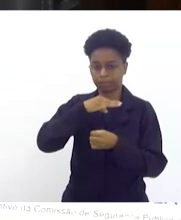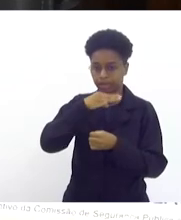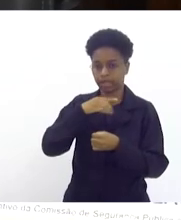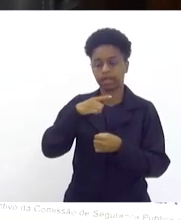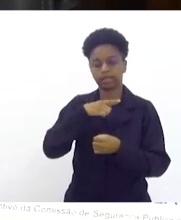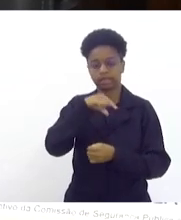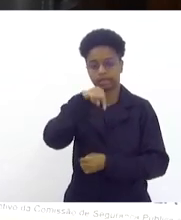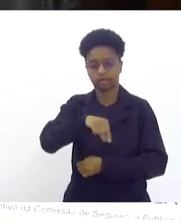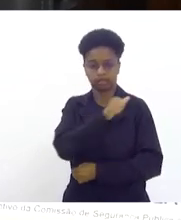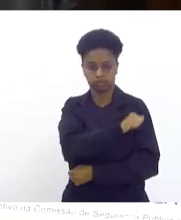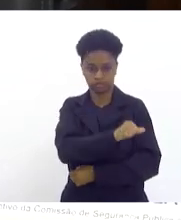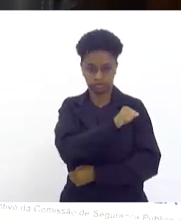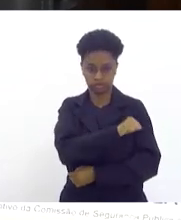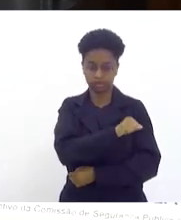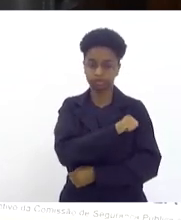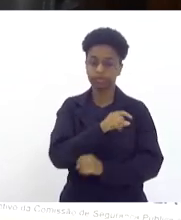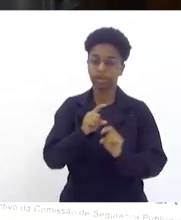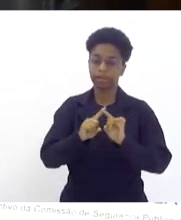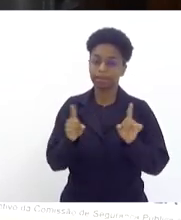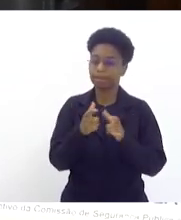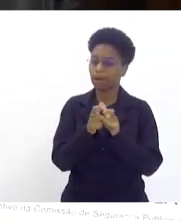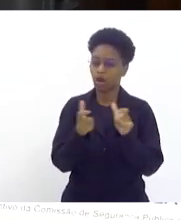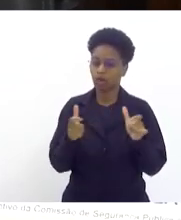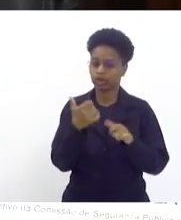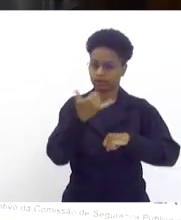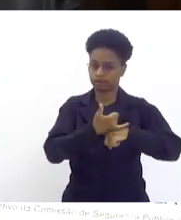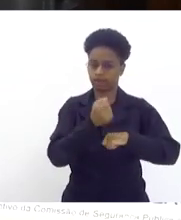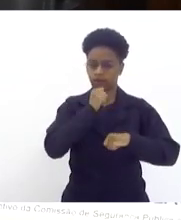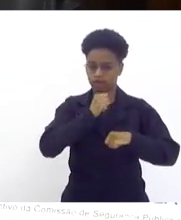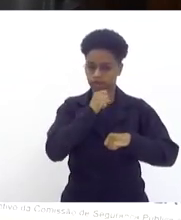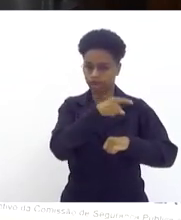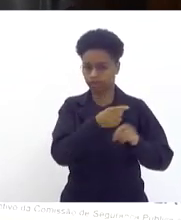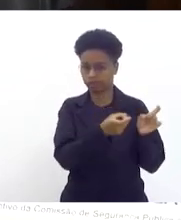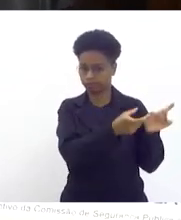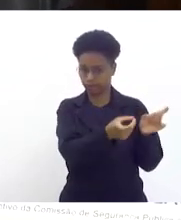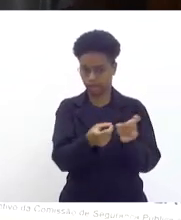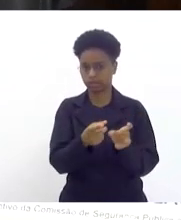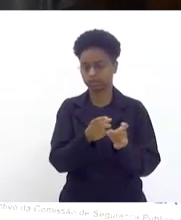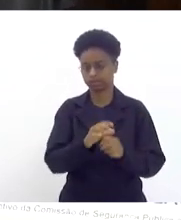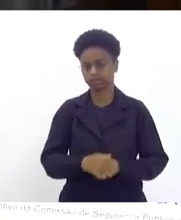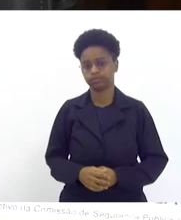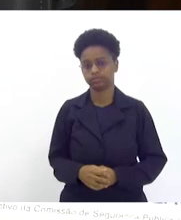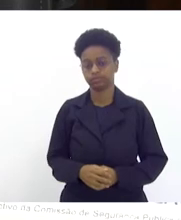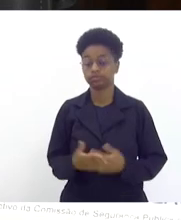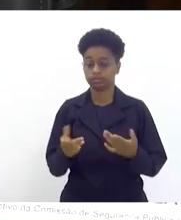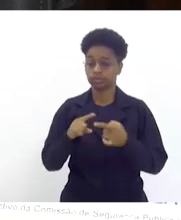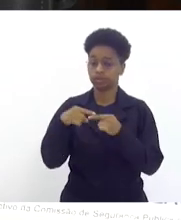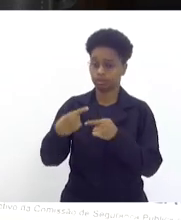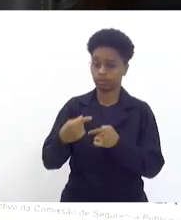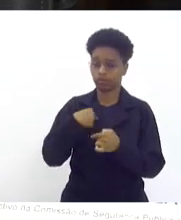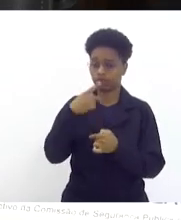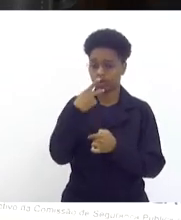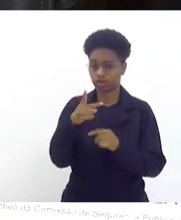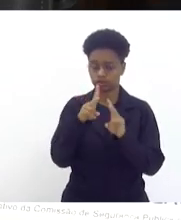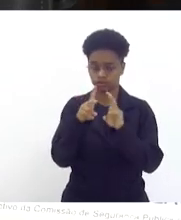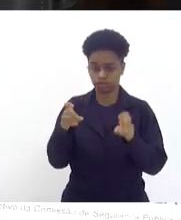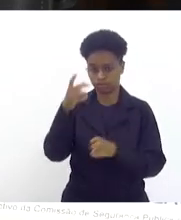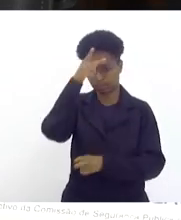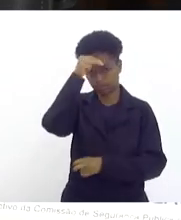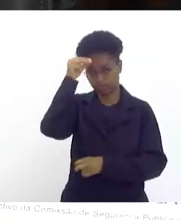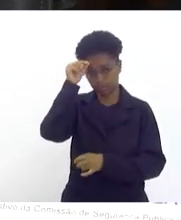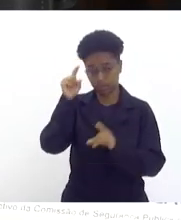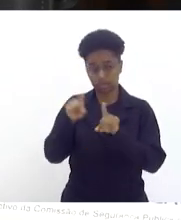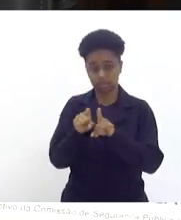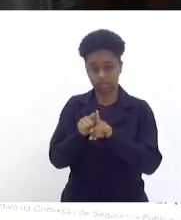boa parte deles mas uma vez é um tema recorrente eu vou ter a falar no final aqui da prefeitura do descaso